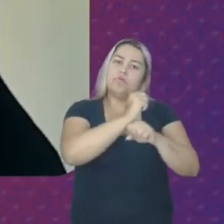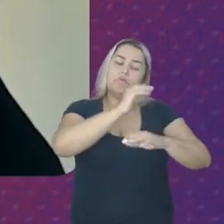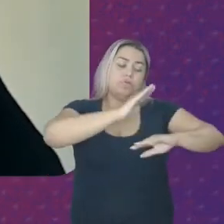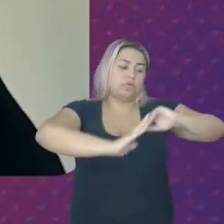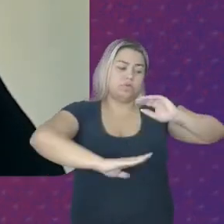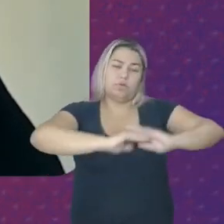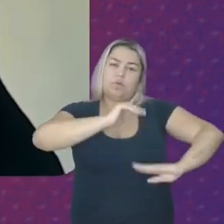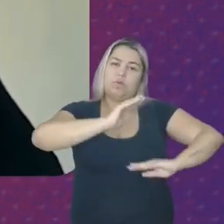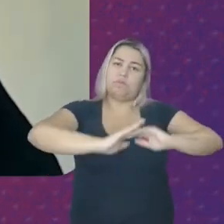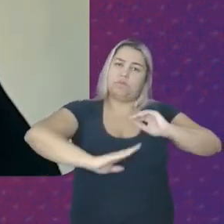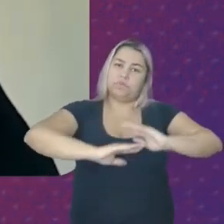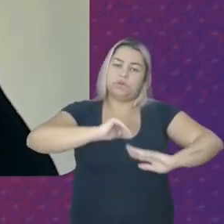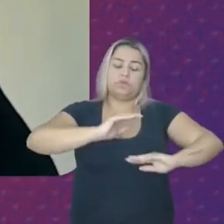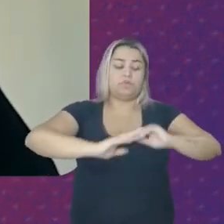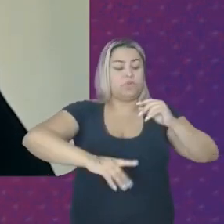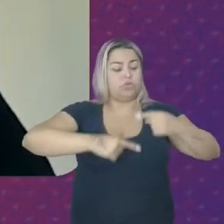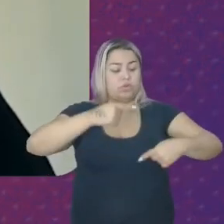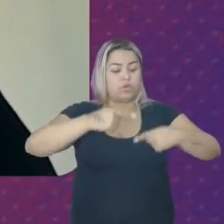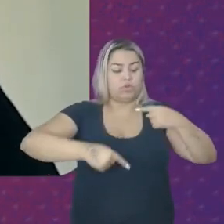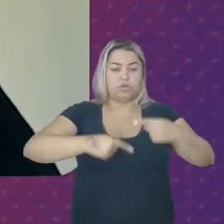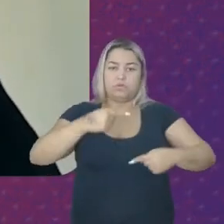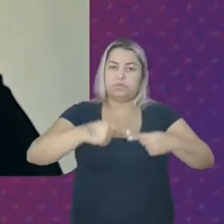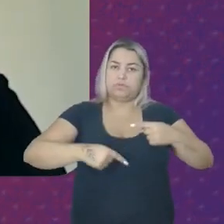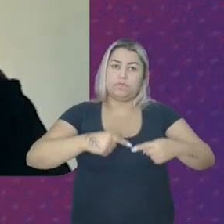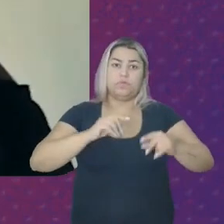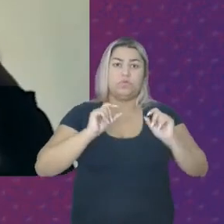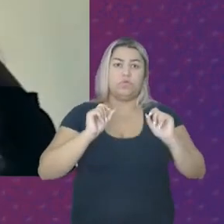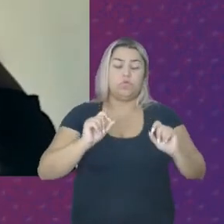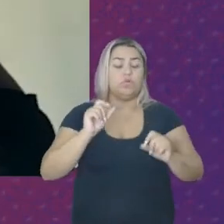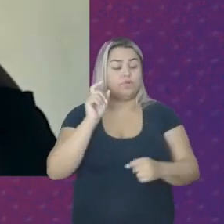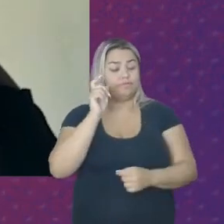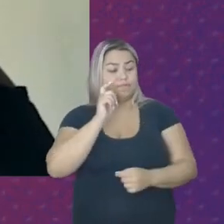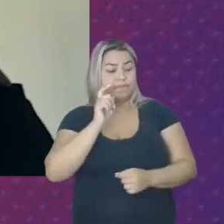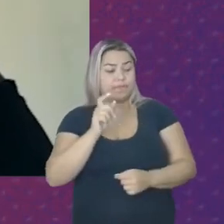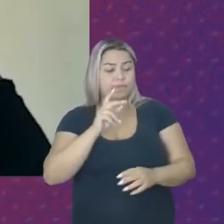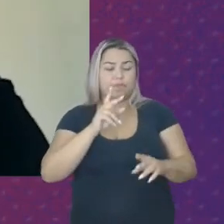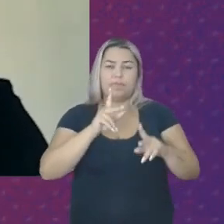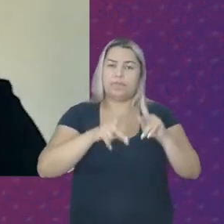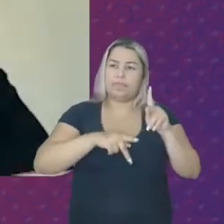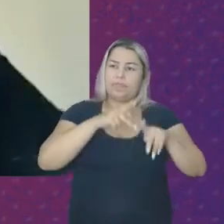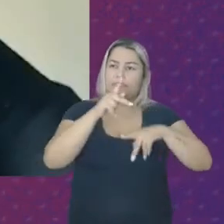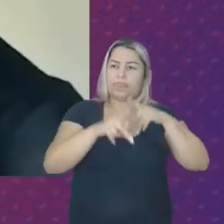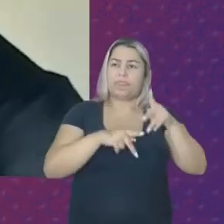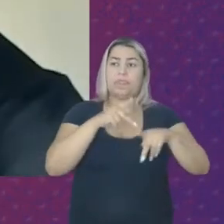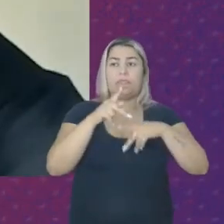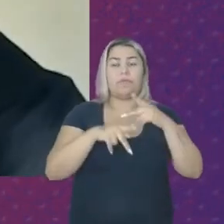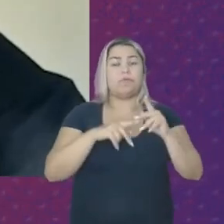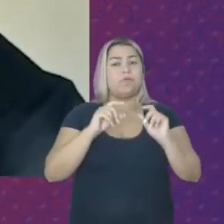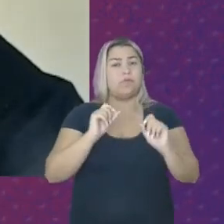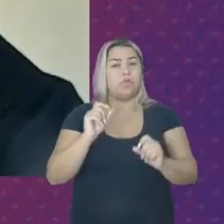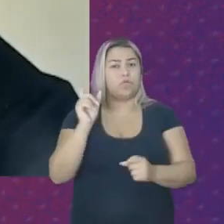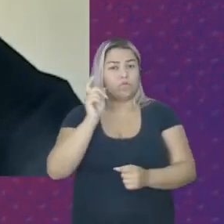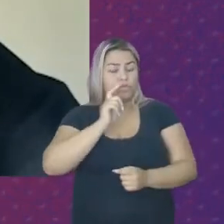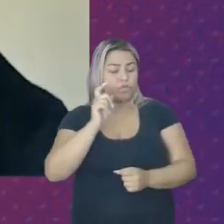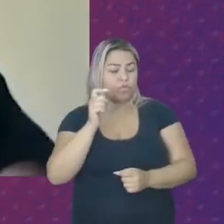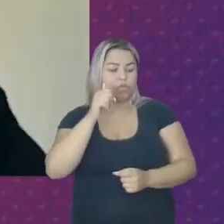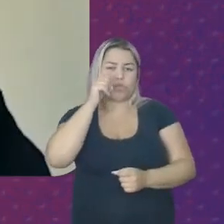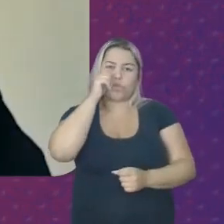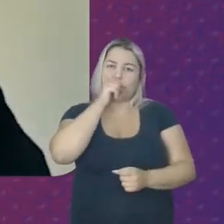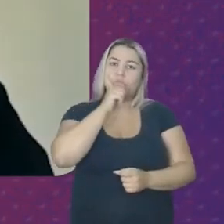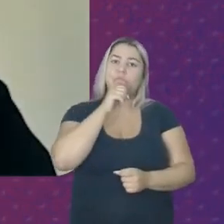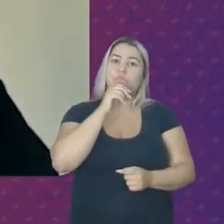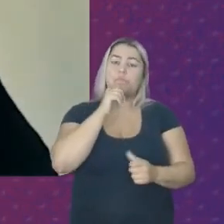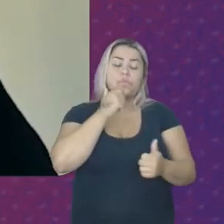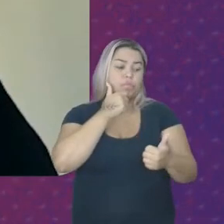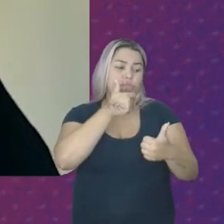práticas, né, que dialogam diretamente com o interesse do seu público, que dialogam diretamente com o interesse das mulheres que te